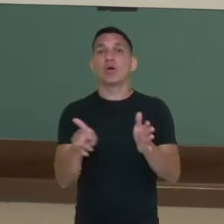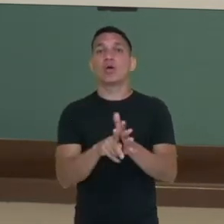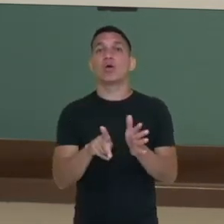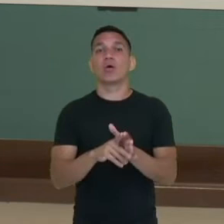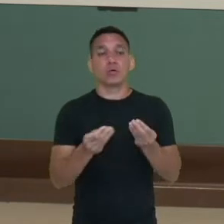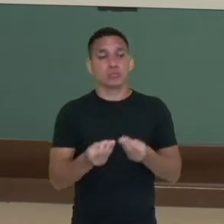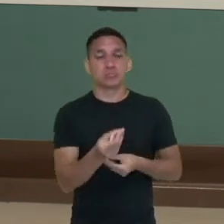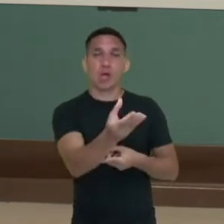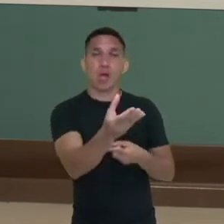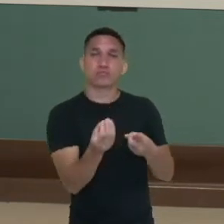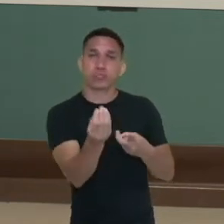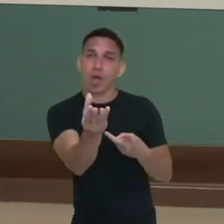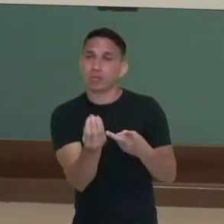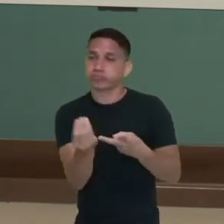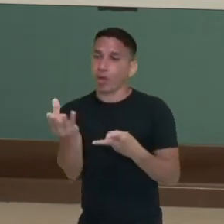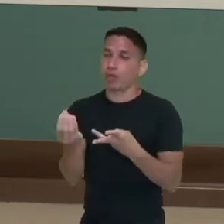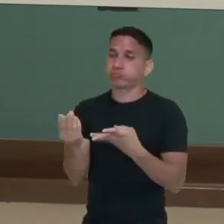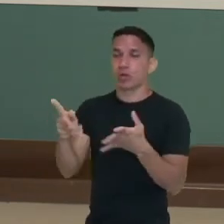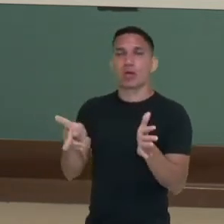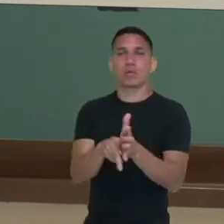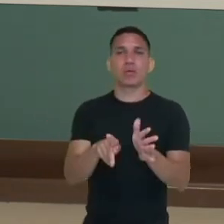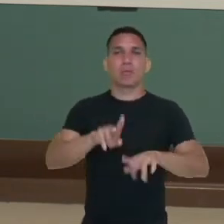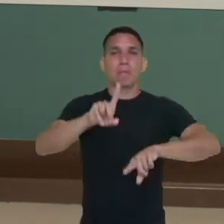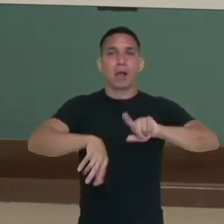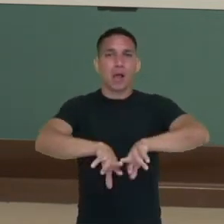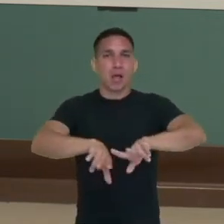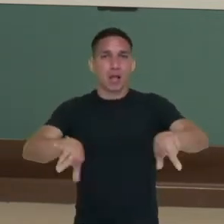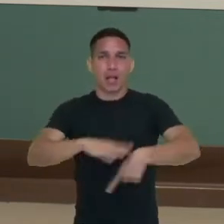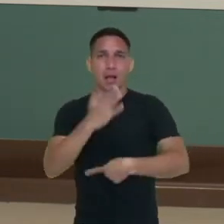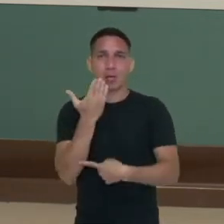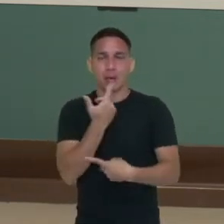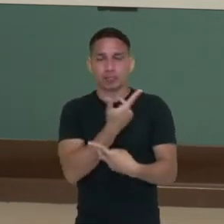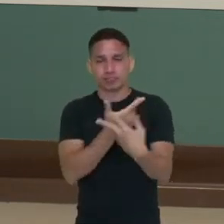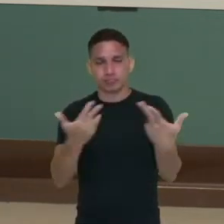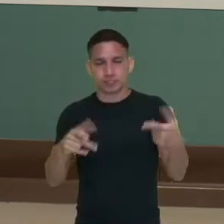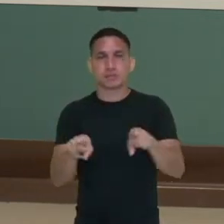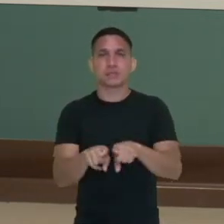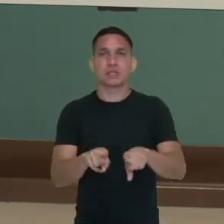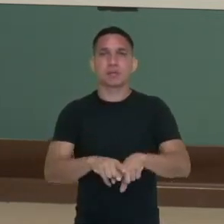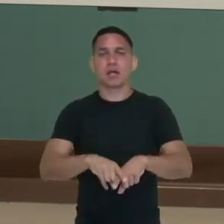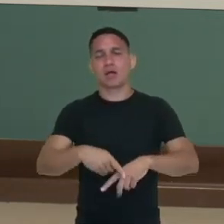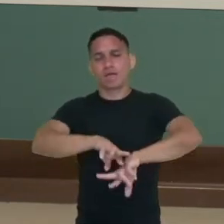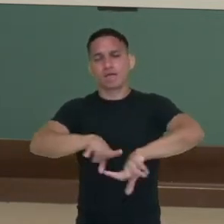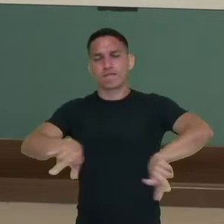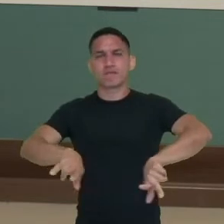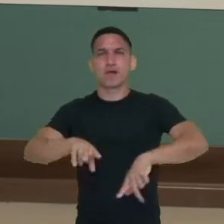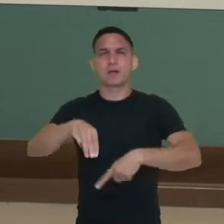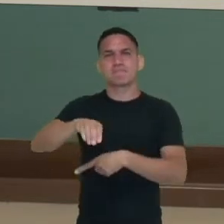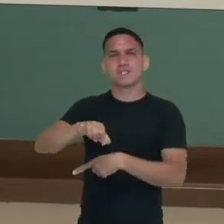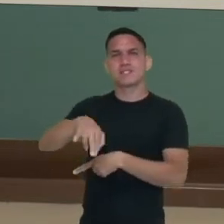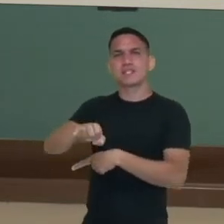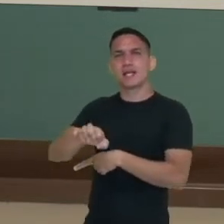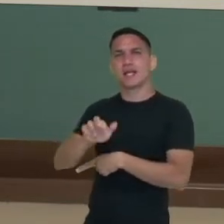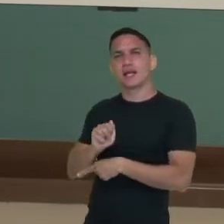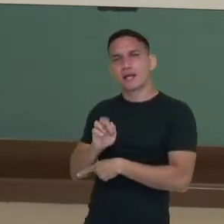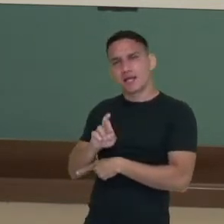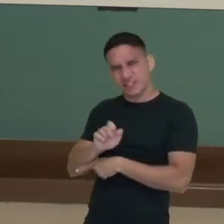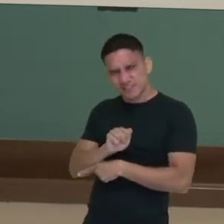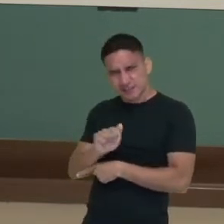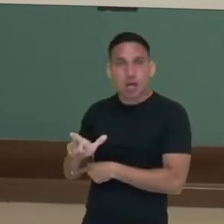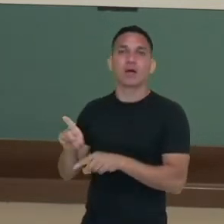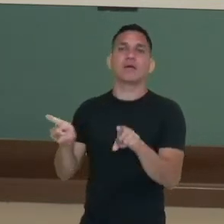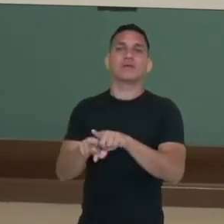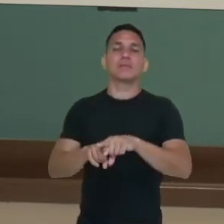por exemplo, de matérias-primas, como produtos alimentícios, minerais, né, assim por diante, e importador de produtos